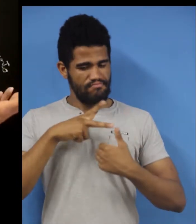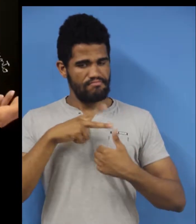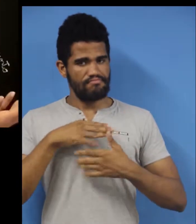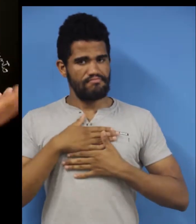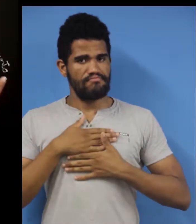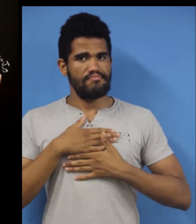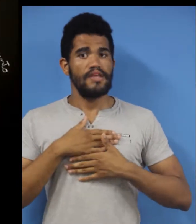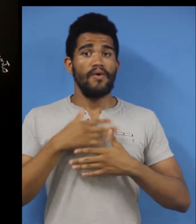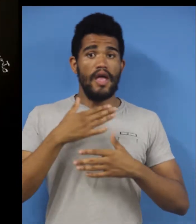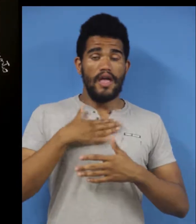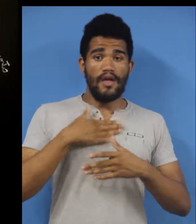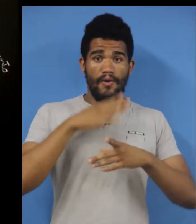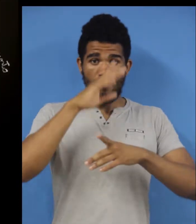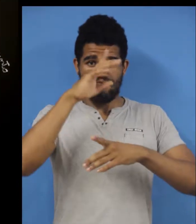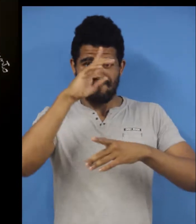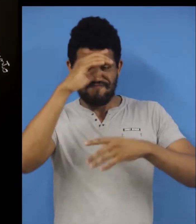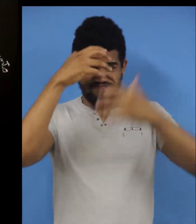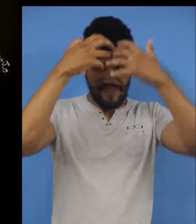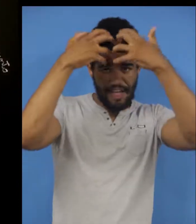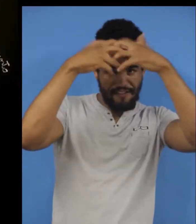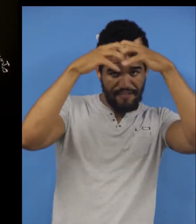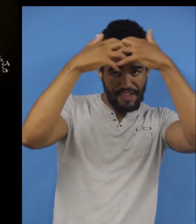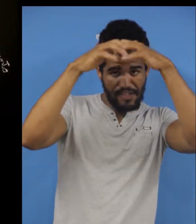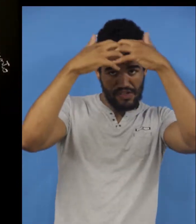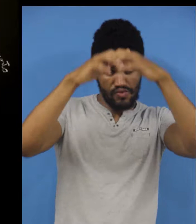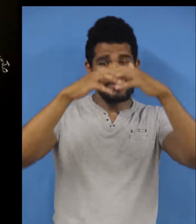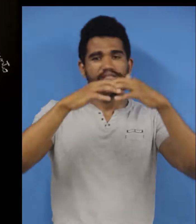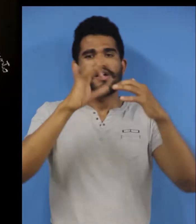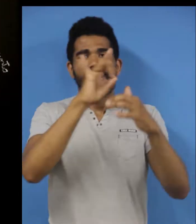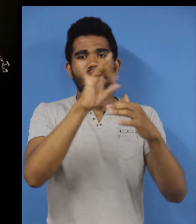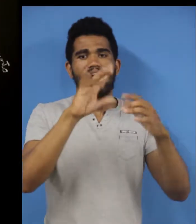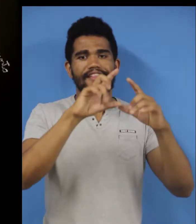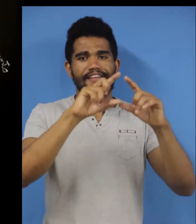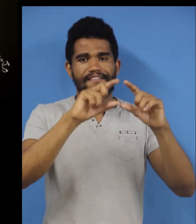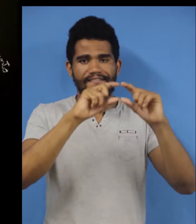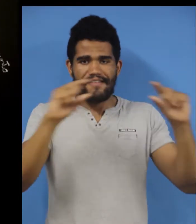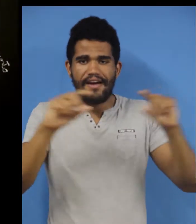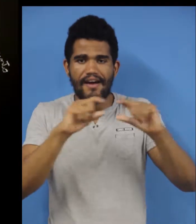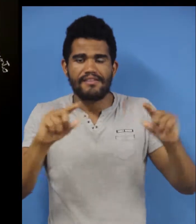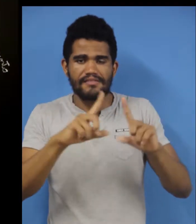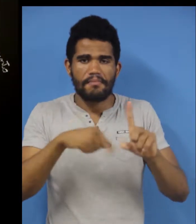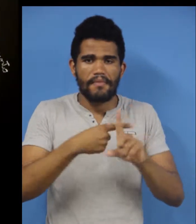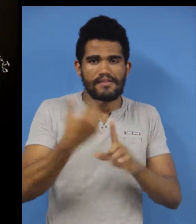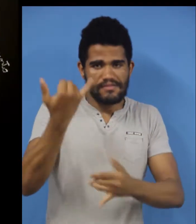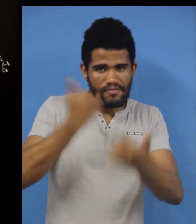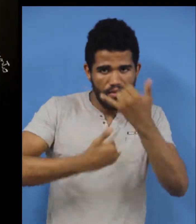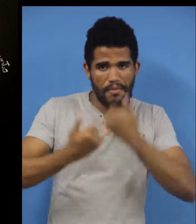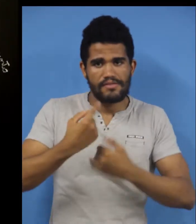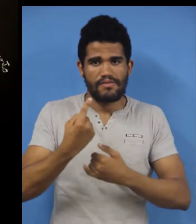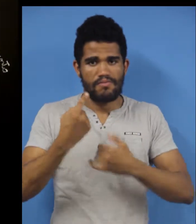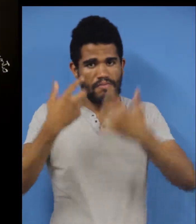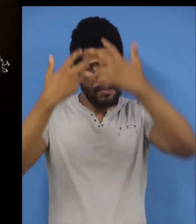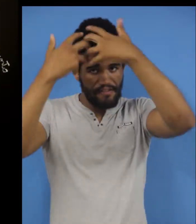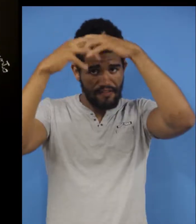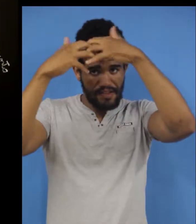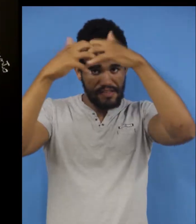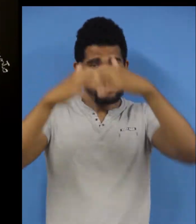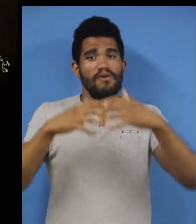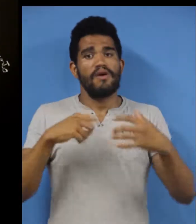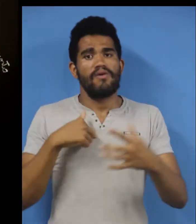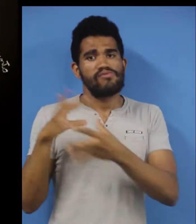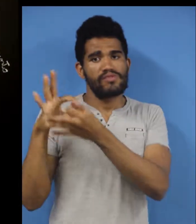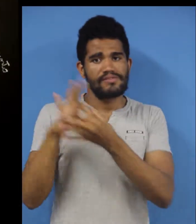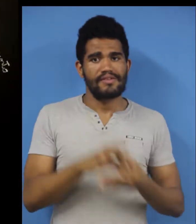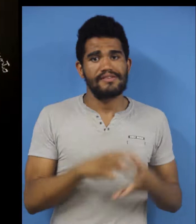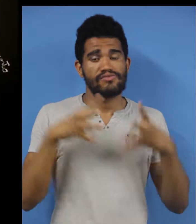minhas ideias, né? Eu faço reflexões e acrescento a cada nova frase uma nova informação, uma reflexão,